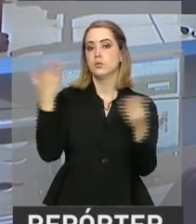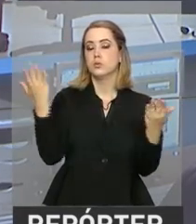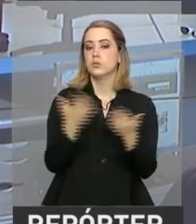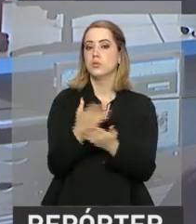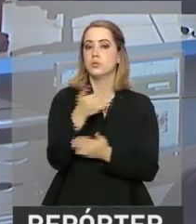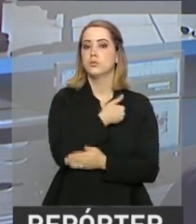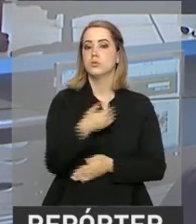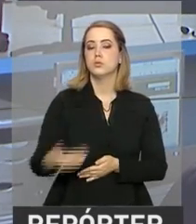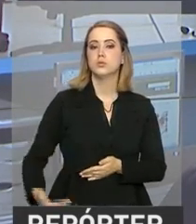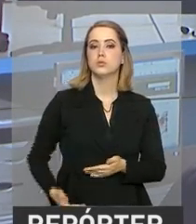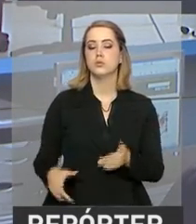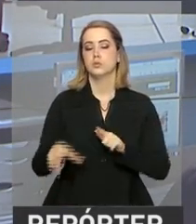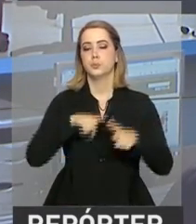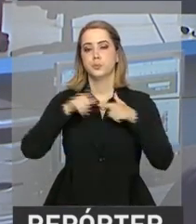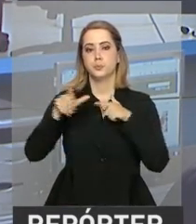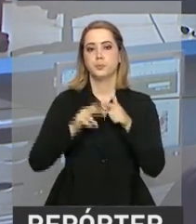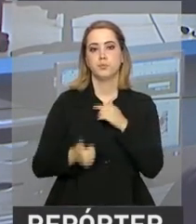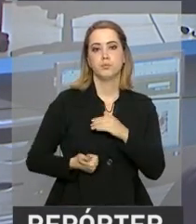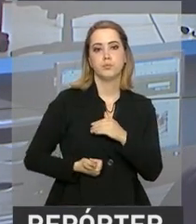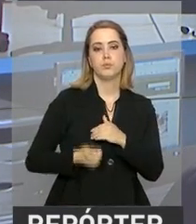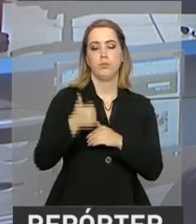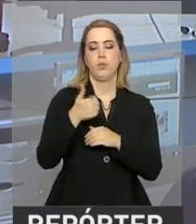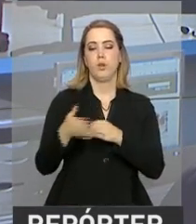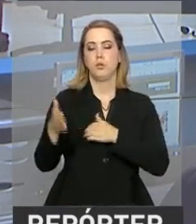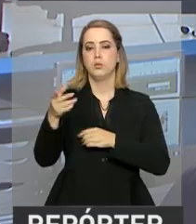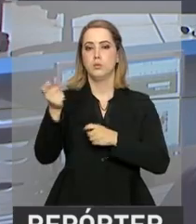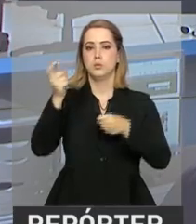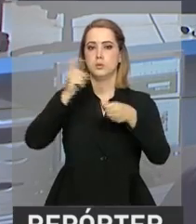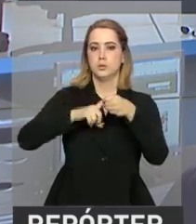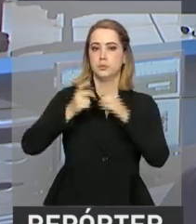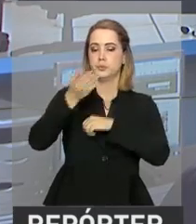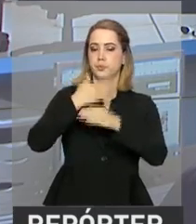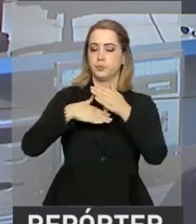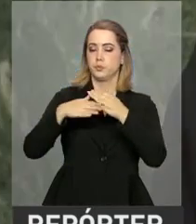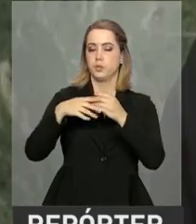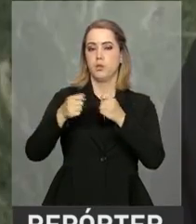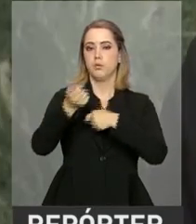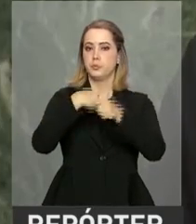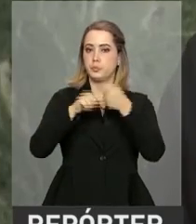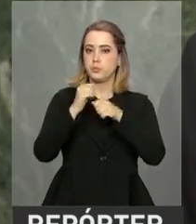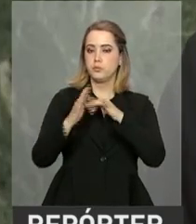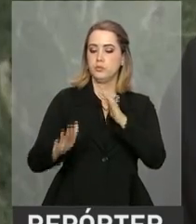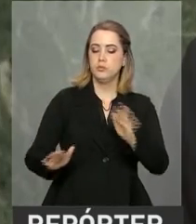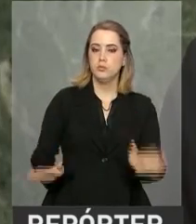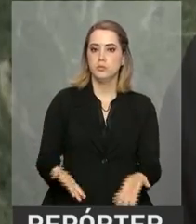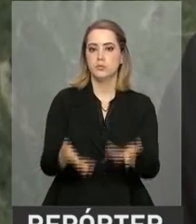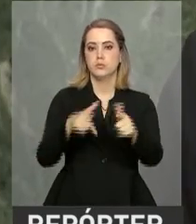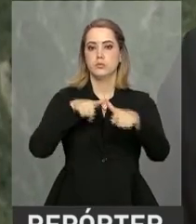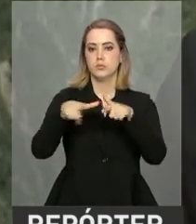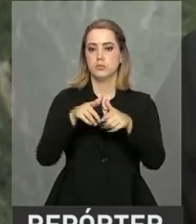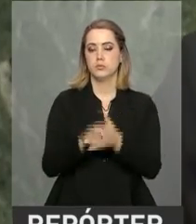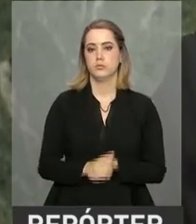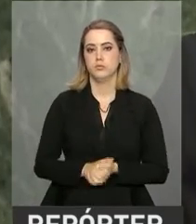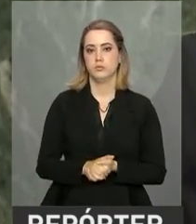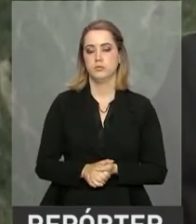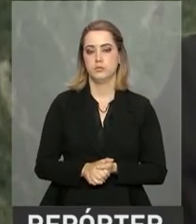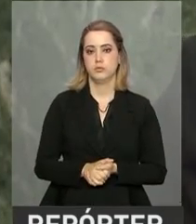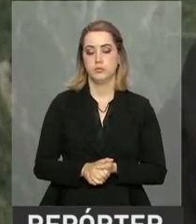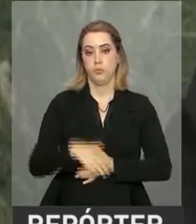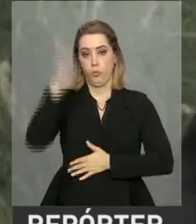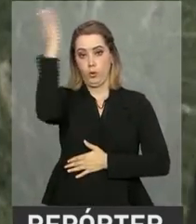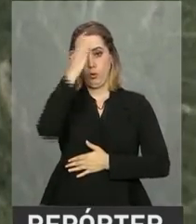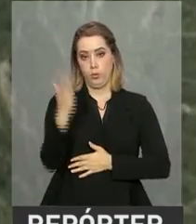governo trabalha pela retomada do crescimento econômico ea geração de empregos o brasil acaba